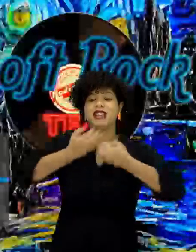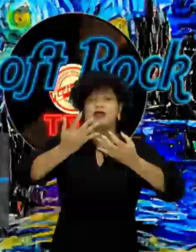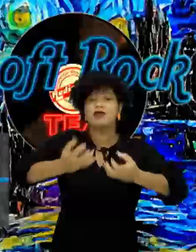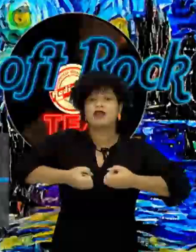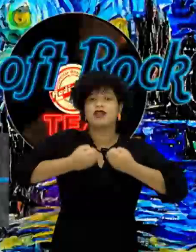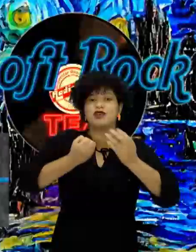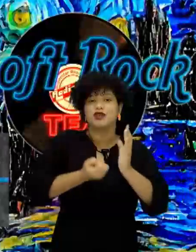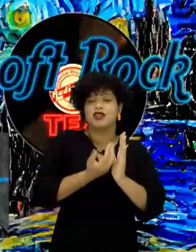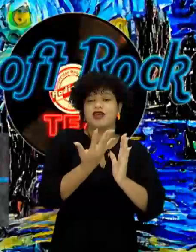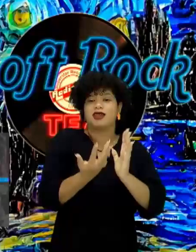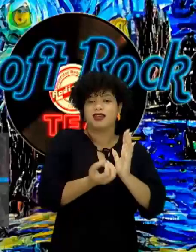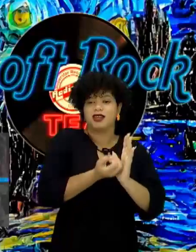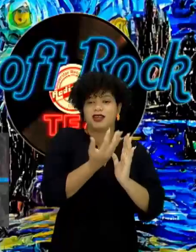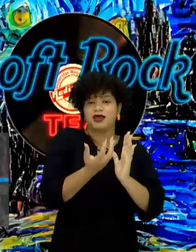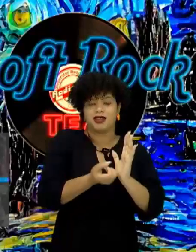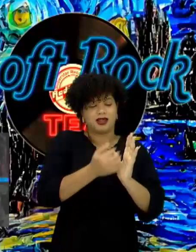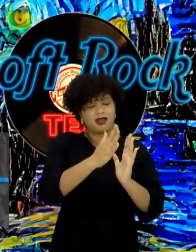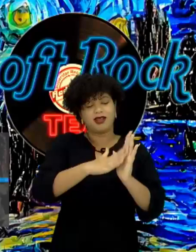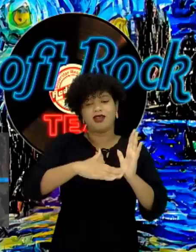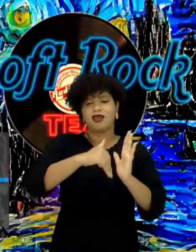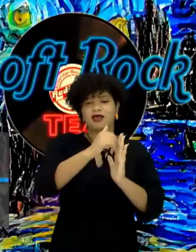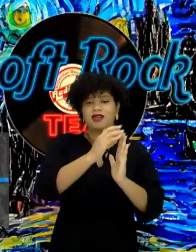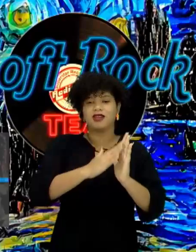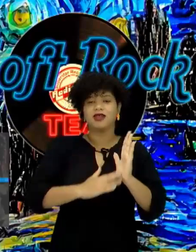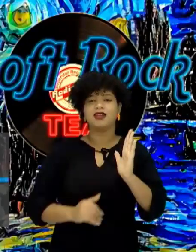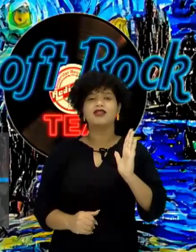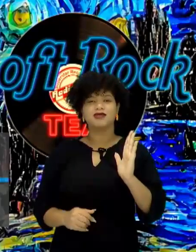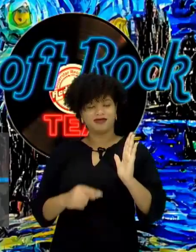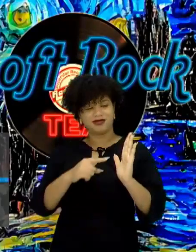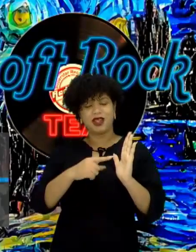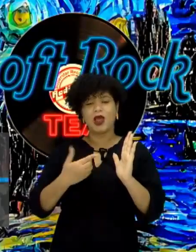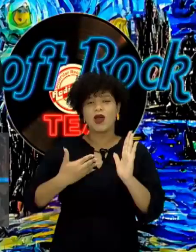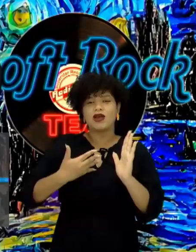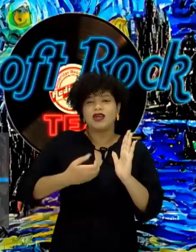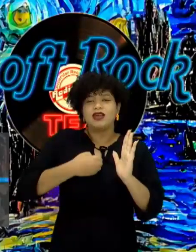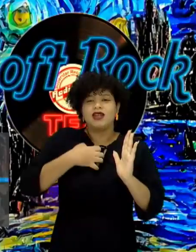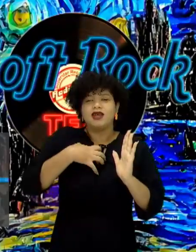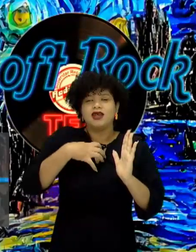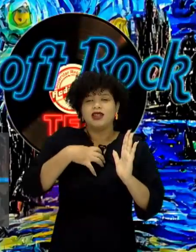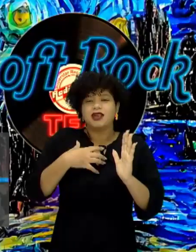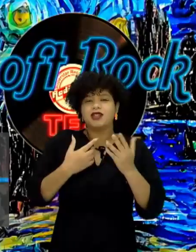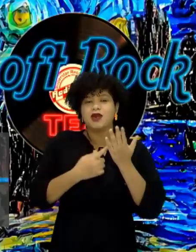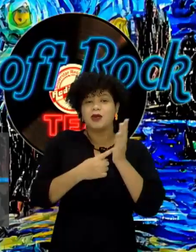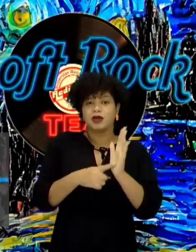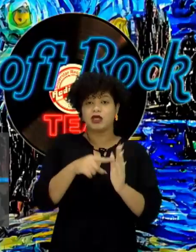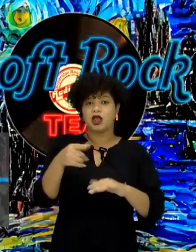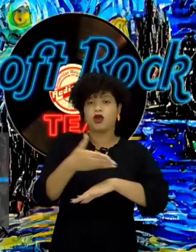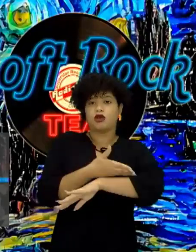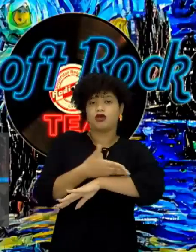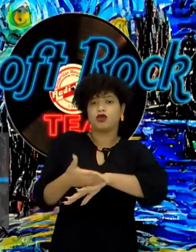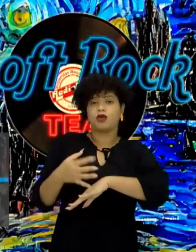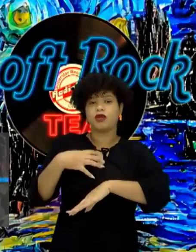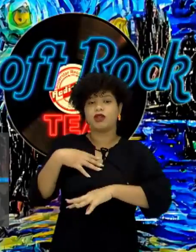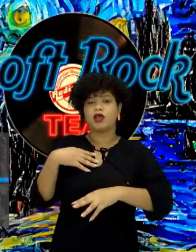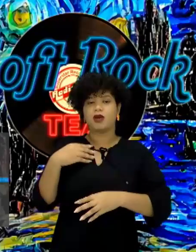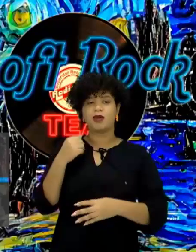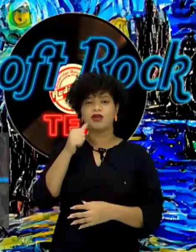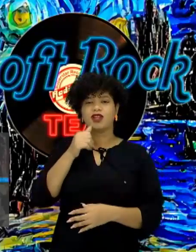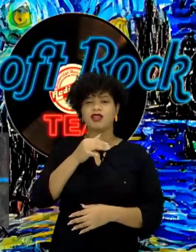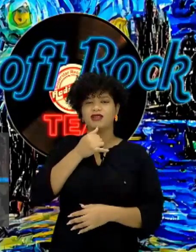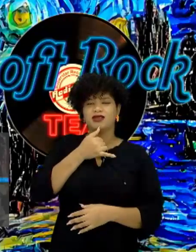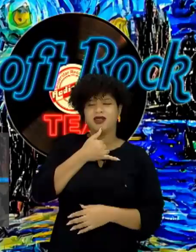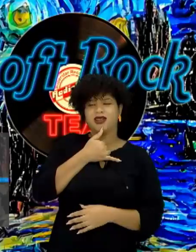O expressionismo, ou seja, mostrar o que tem dentro ali. E tem algumas pinturas do Van Gogh que traz um pouquinho ali de